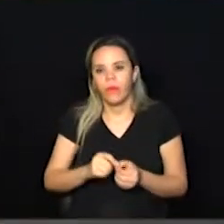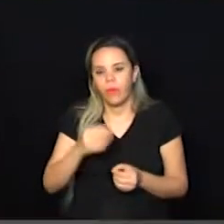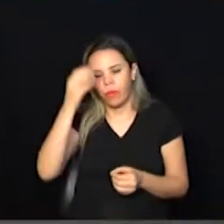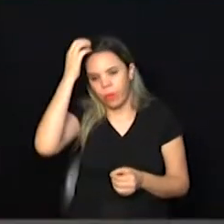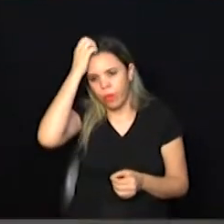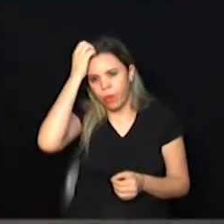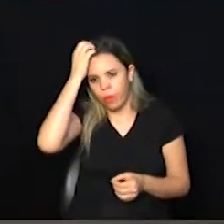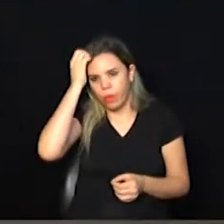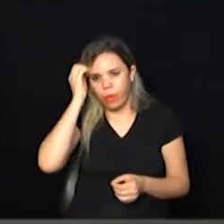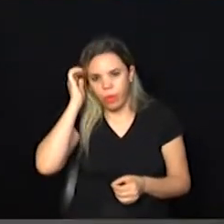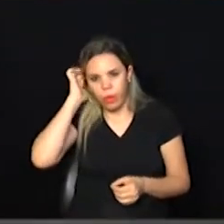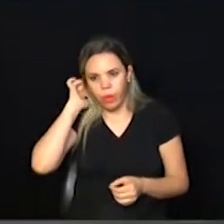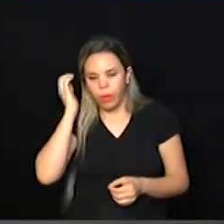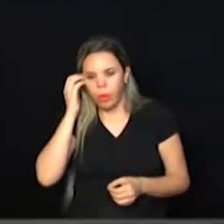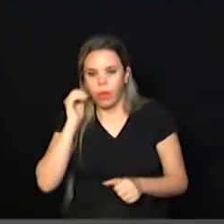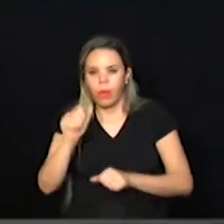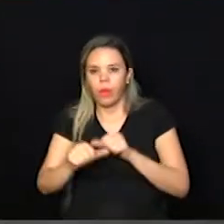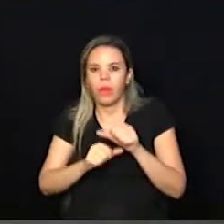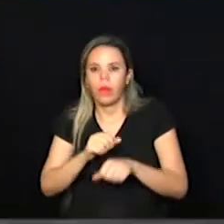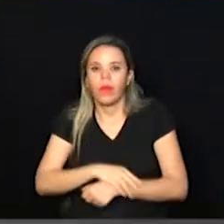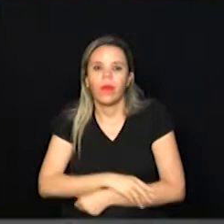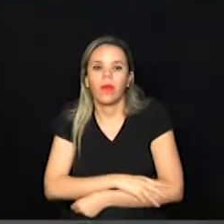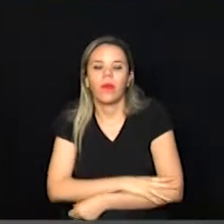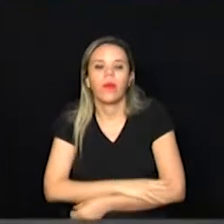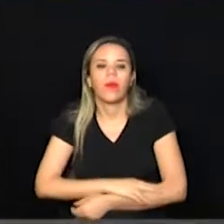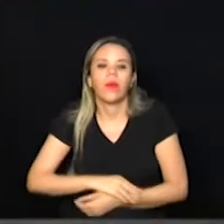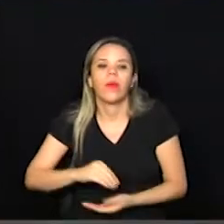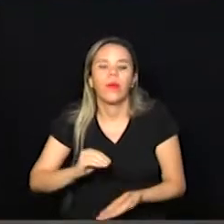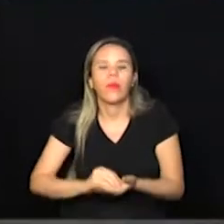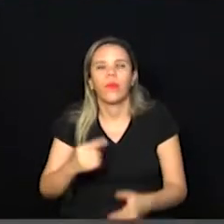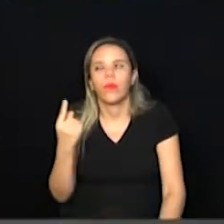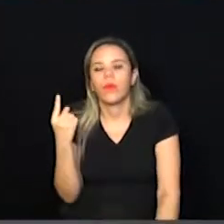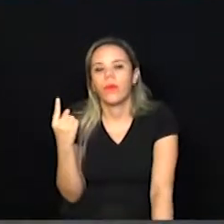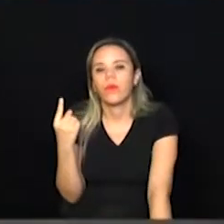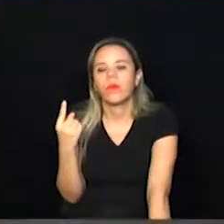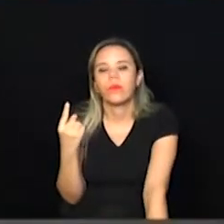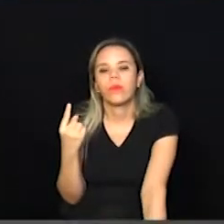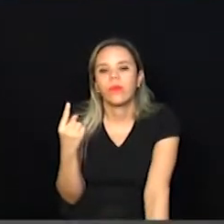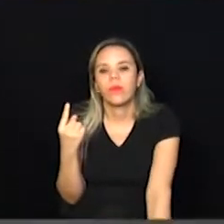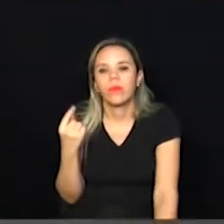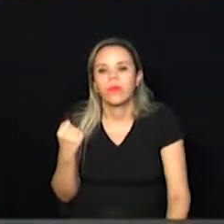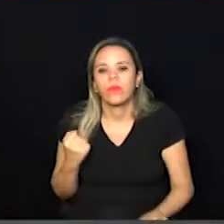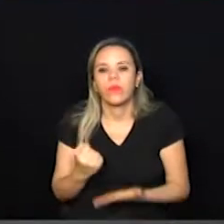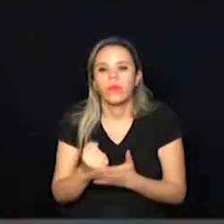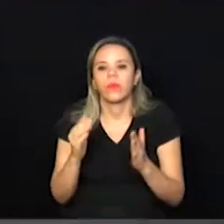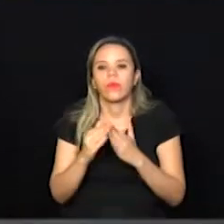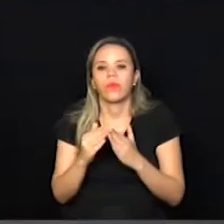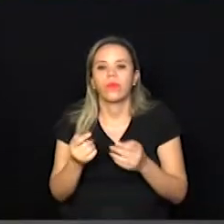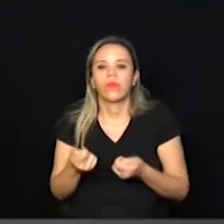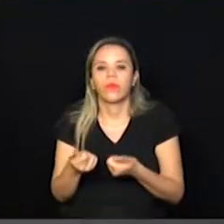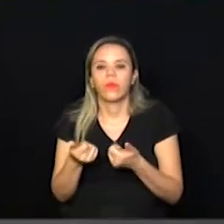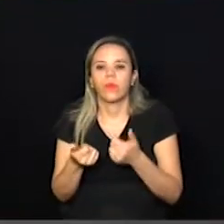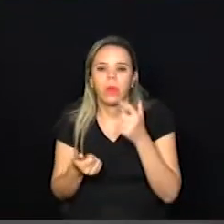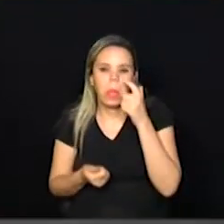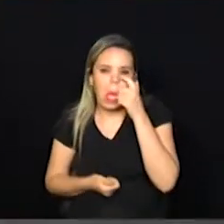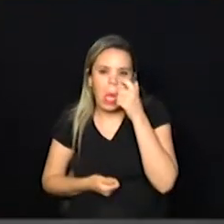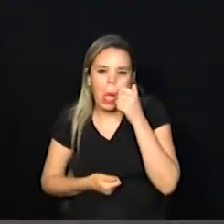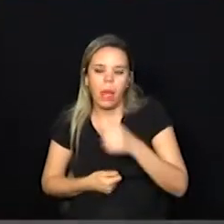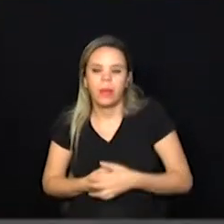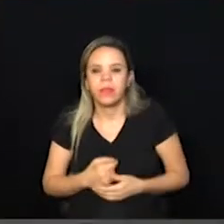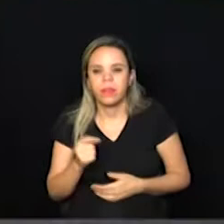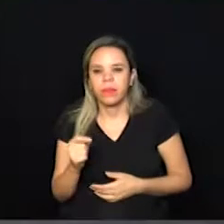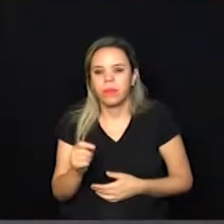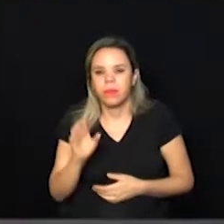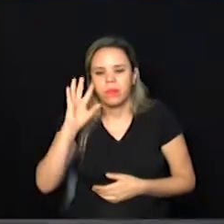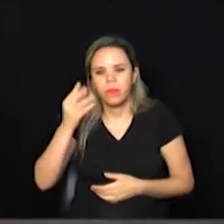a mudança. Eu acho que foi tudo, faltou um, anotei aqui. O auxílio moradia. Que aí eu só